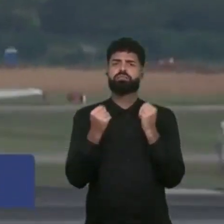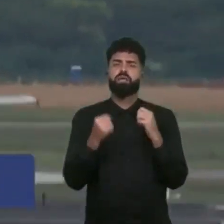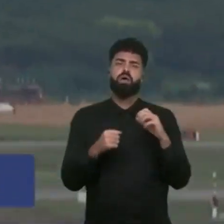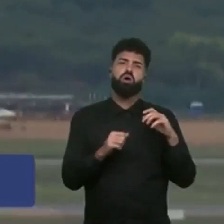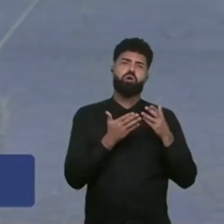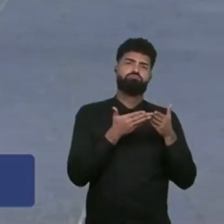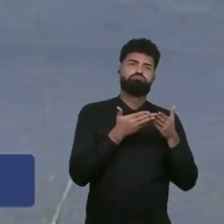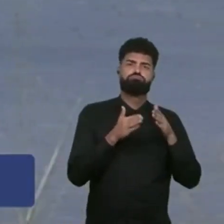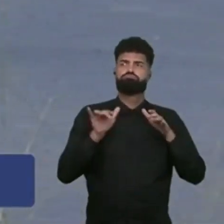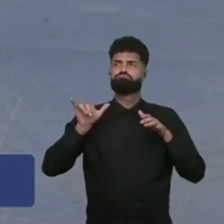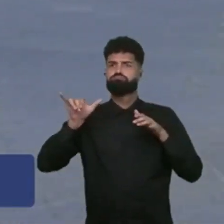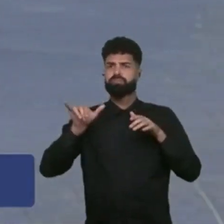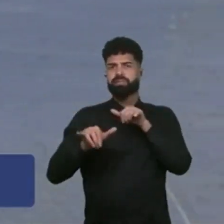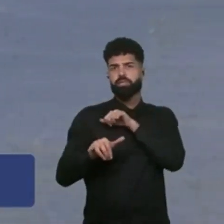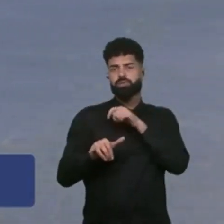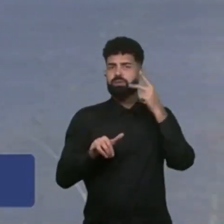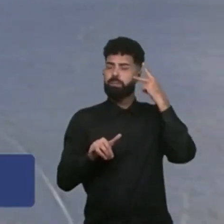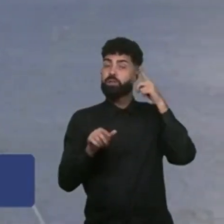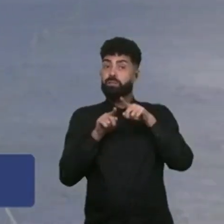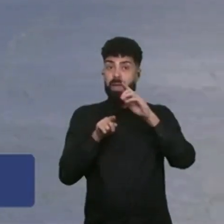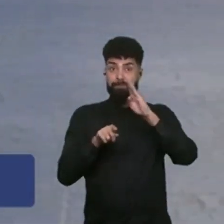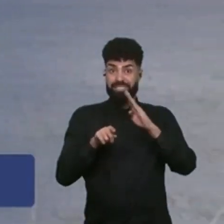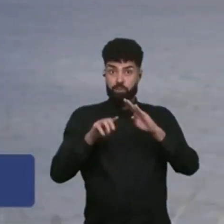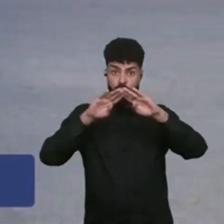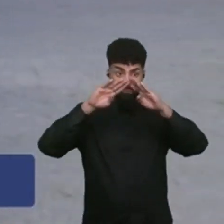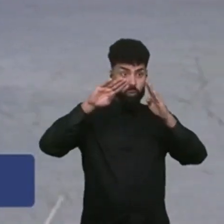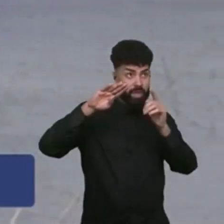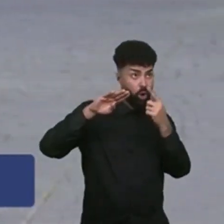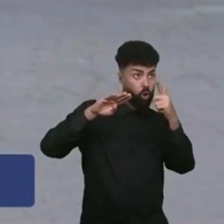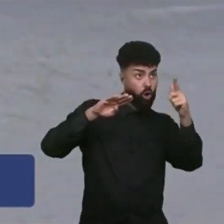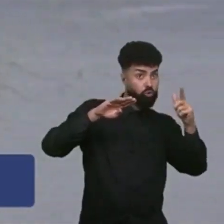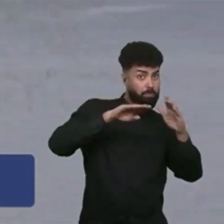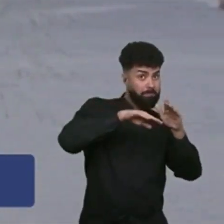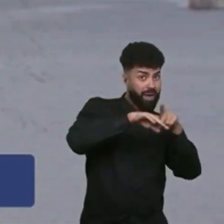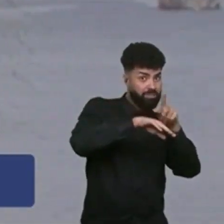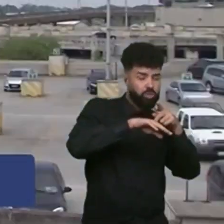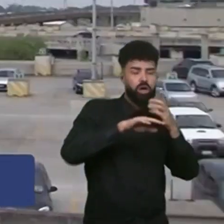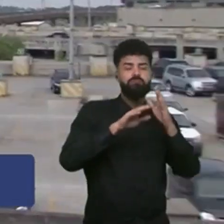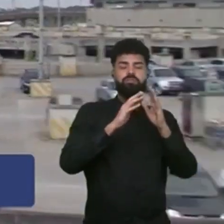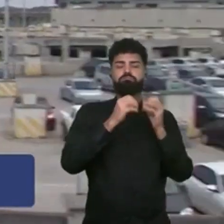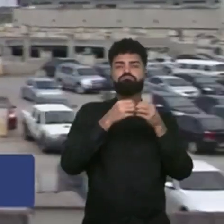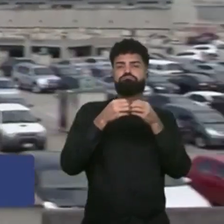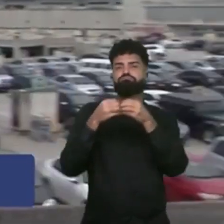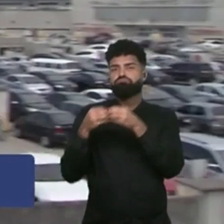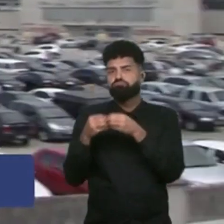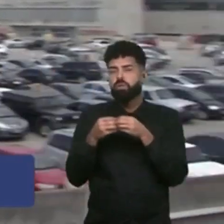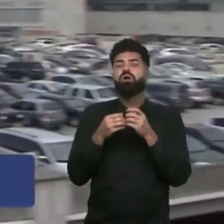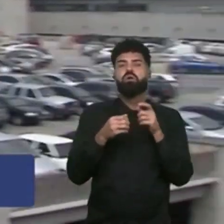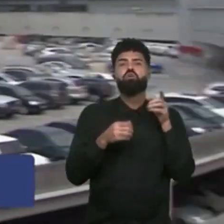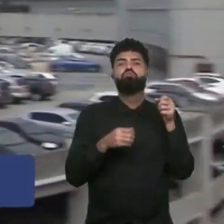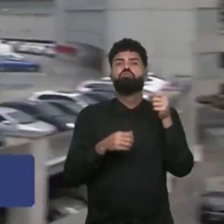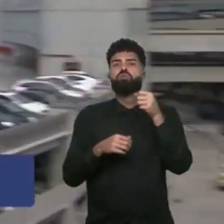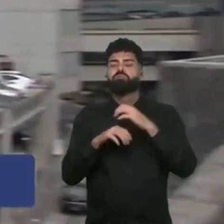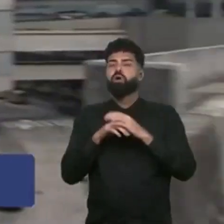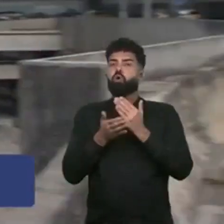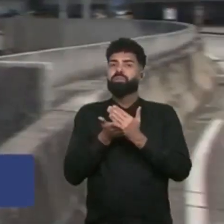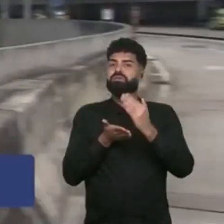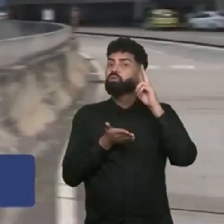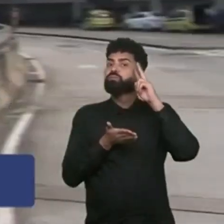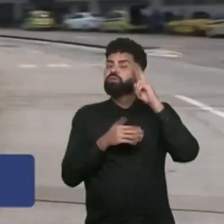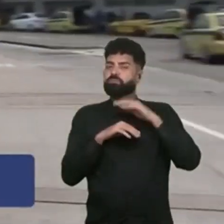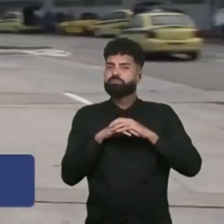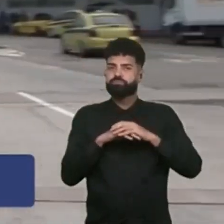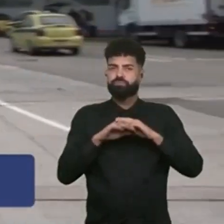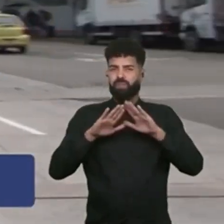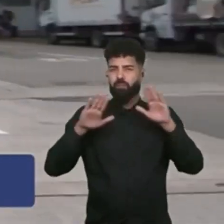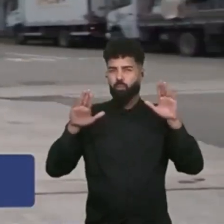aeroportos com base na GLO, a garantia da lei e da ordem. O presidente Lula assinou o decreto nesta